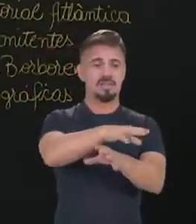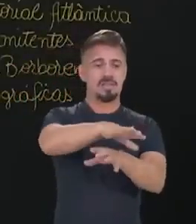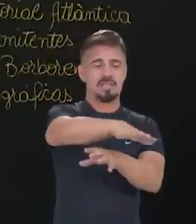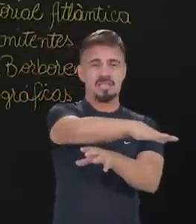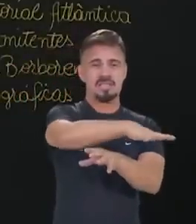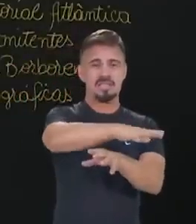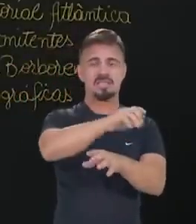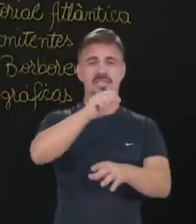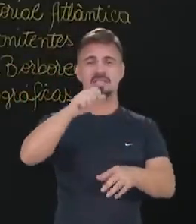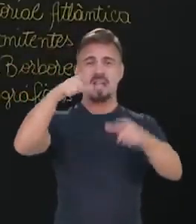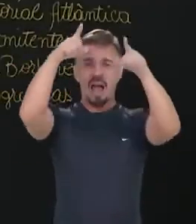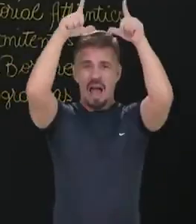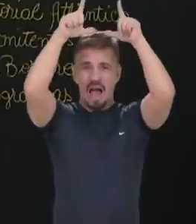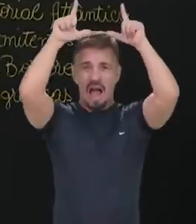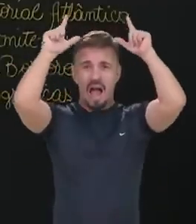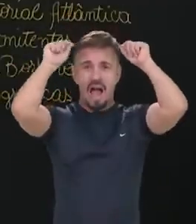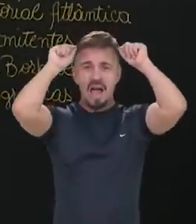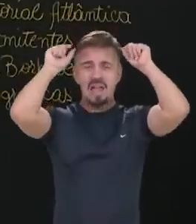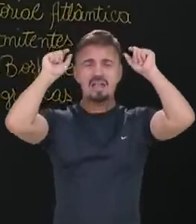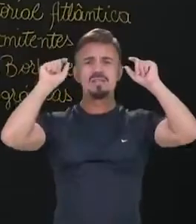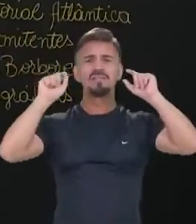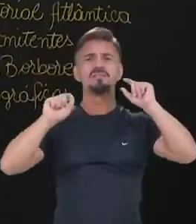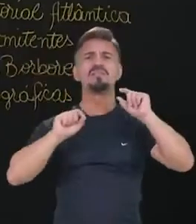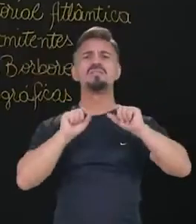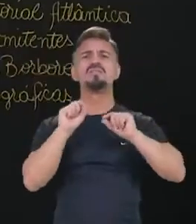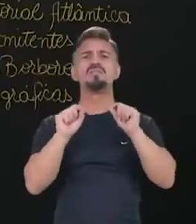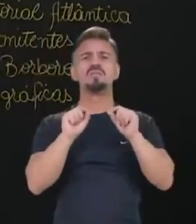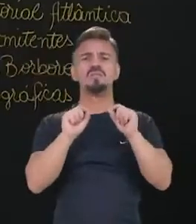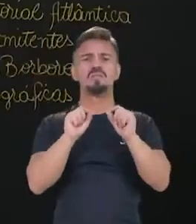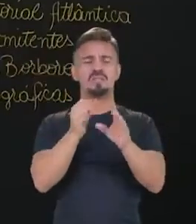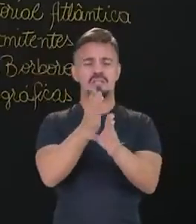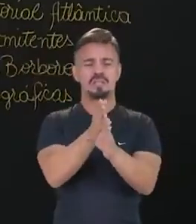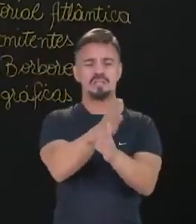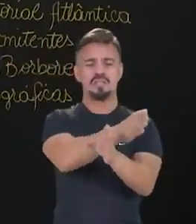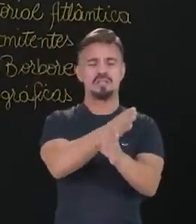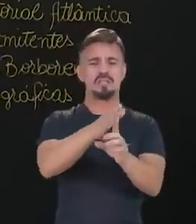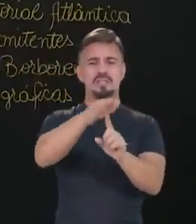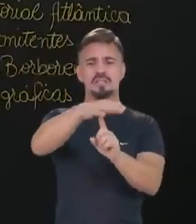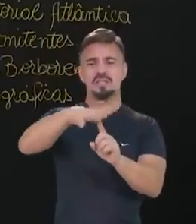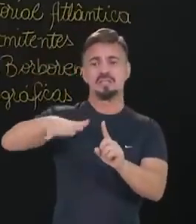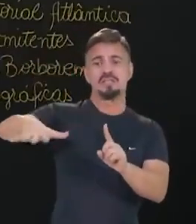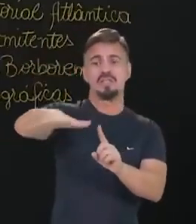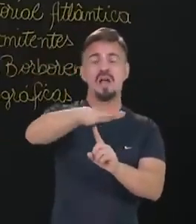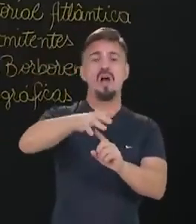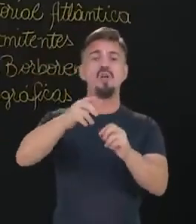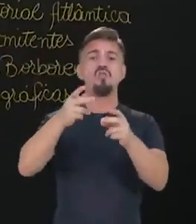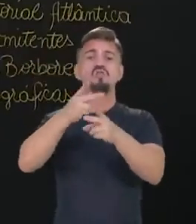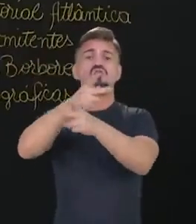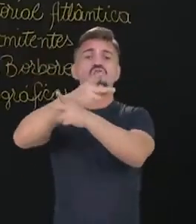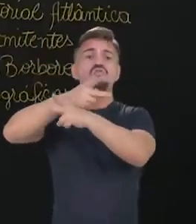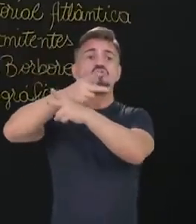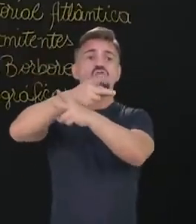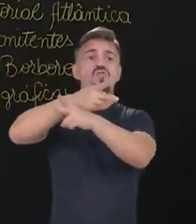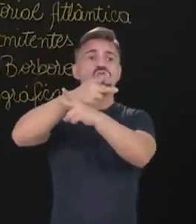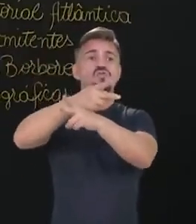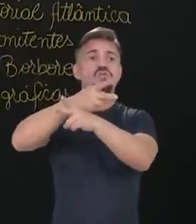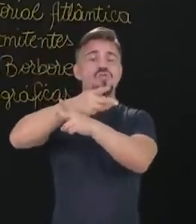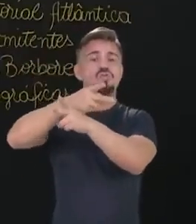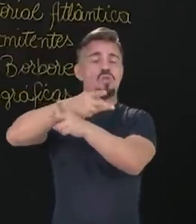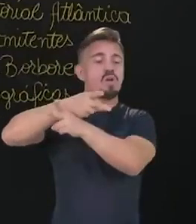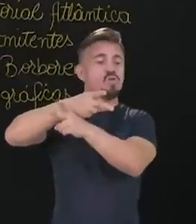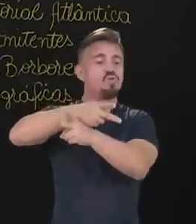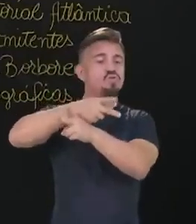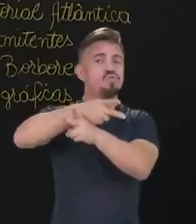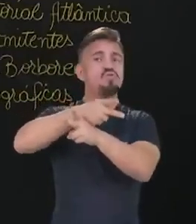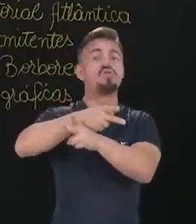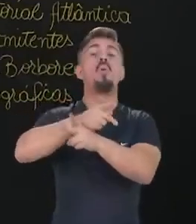de agreste, que é uma faixa de transição entre um bioma e outro. Os ventos vindo aqui alísios